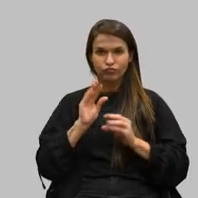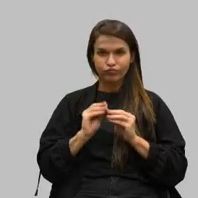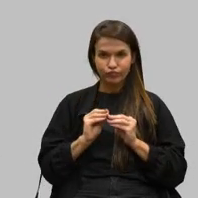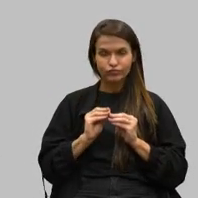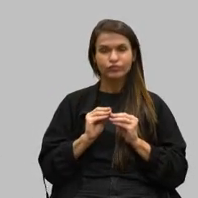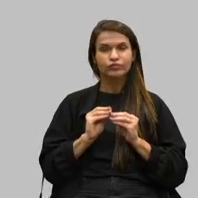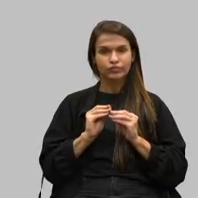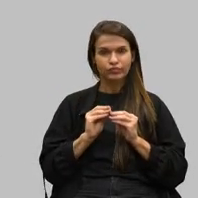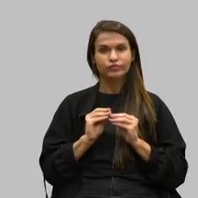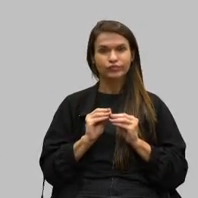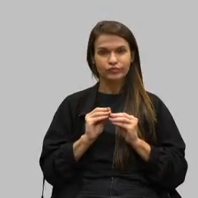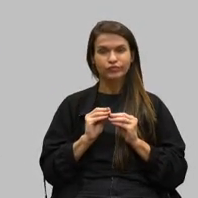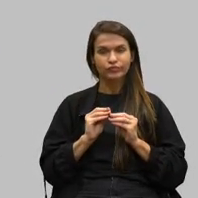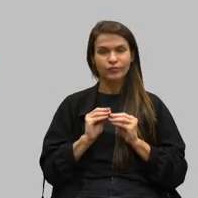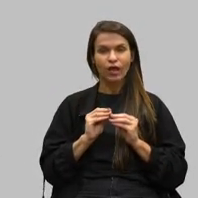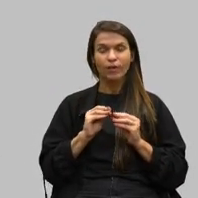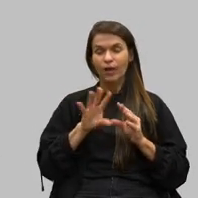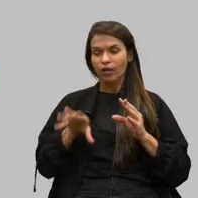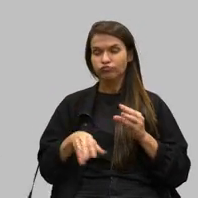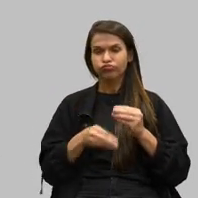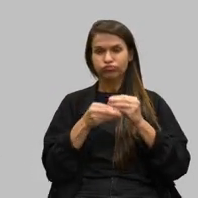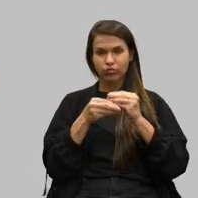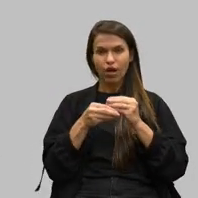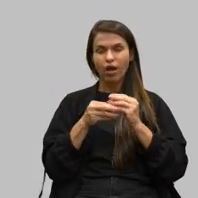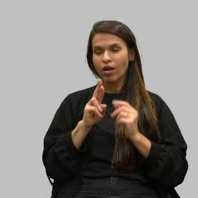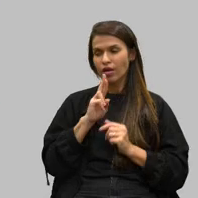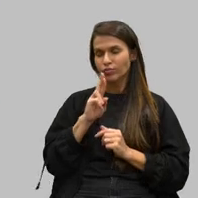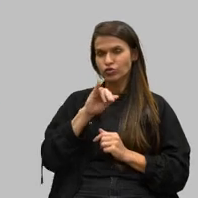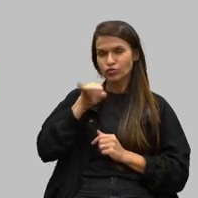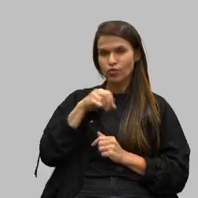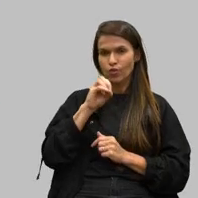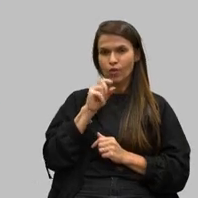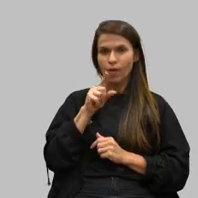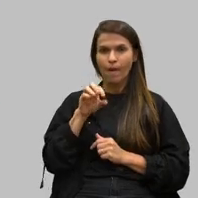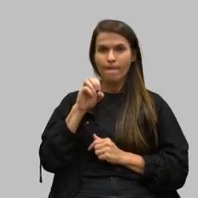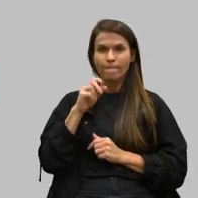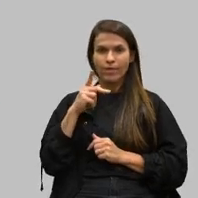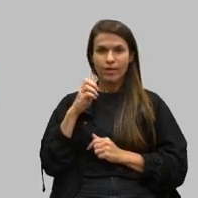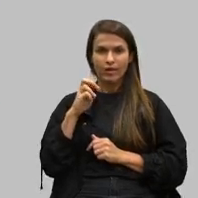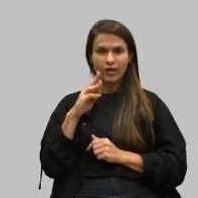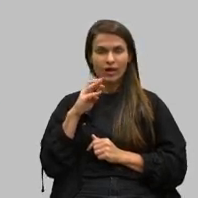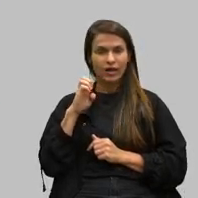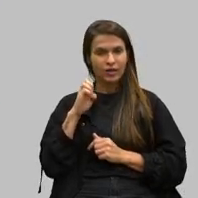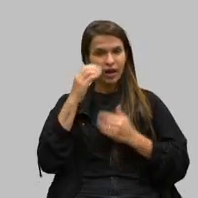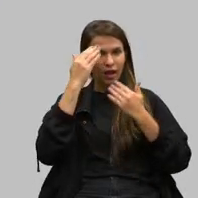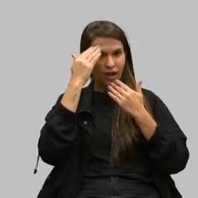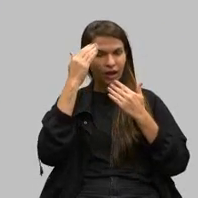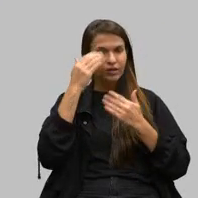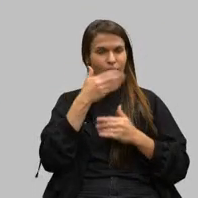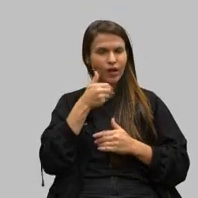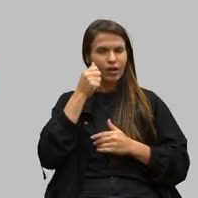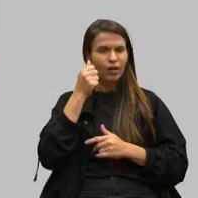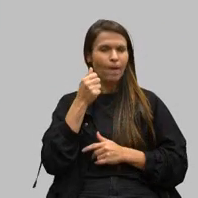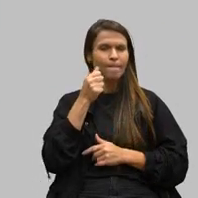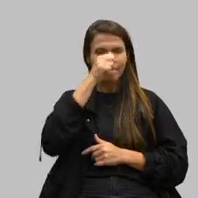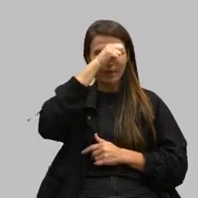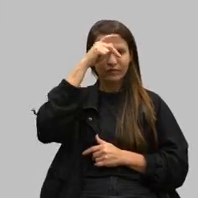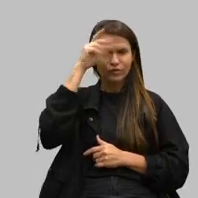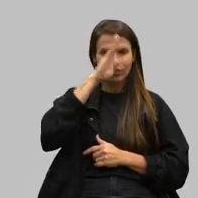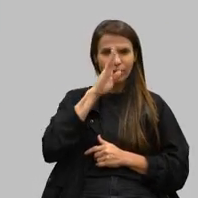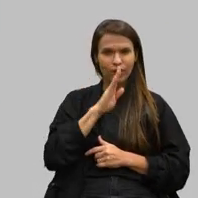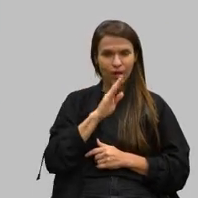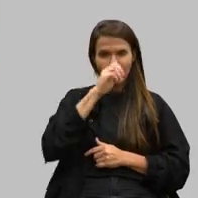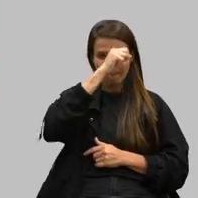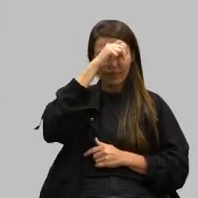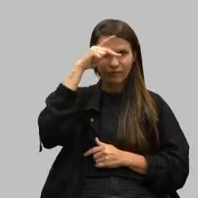considerações finais e resposta ao deputado Gil Pereira, agradecendo muito a presença de uma das melhores prefeitas do Brasil, a prefeita